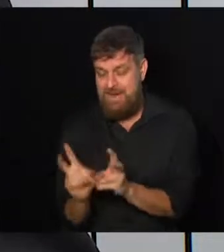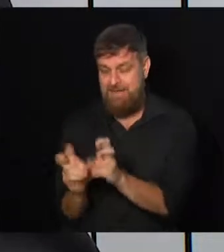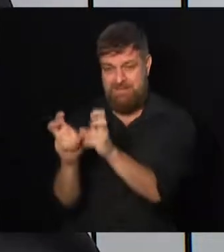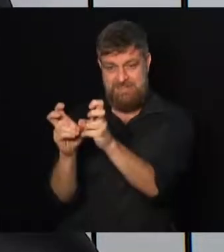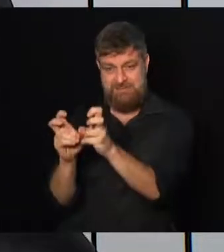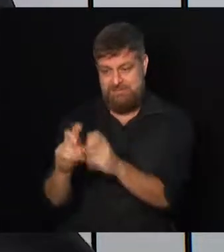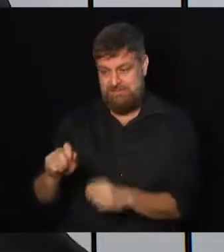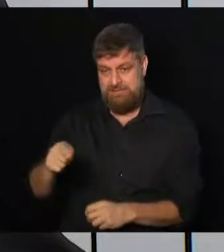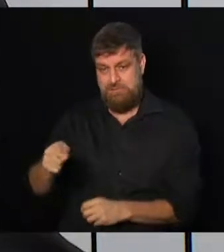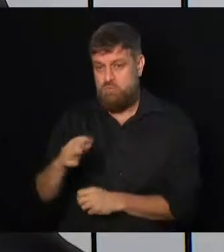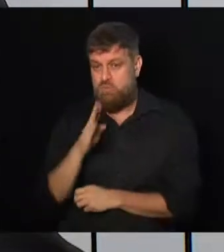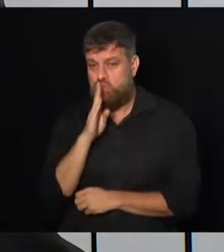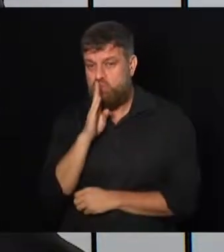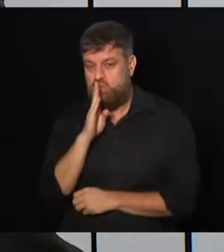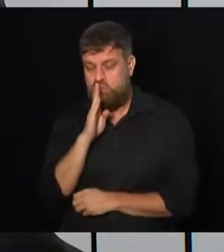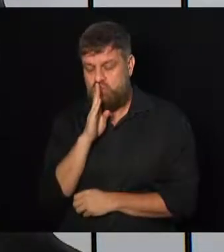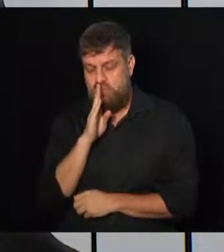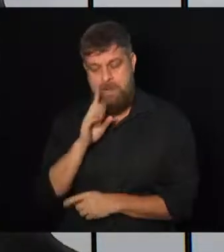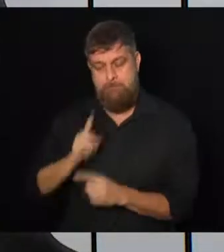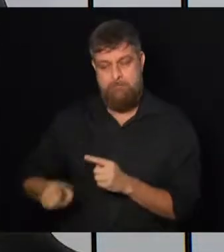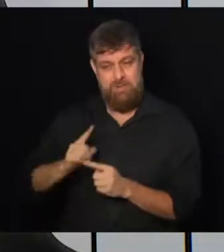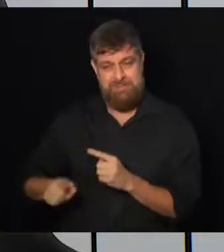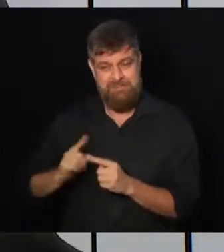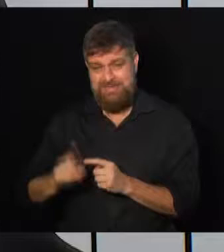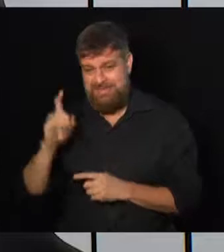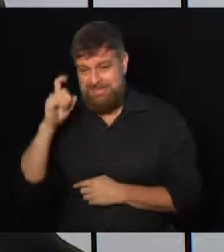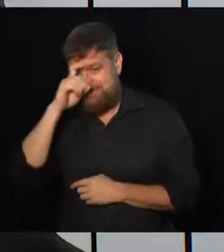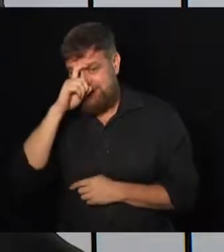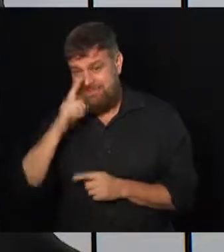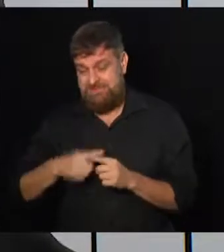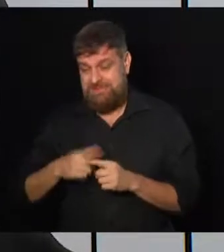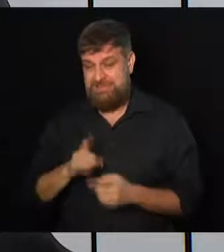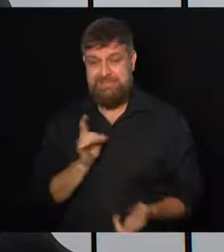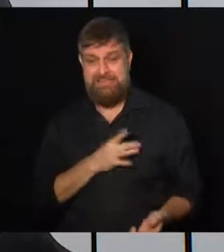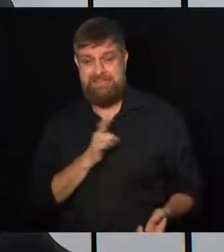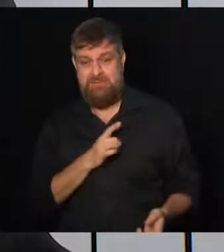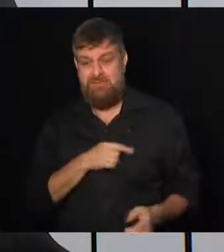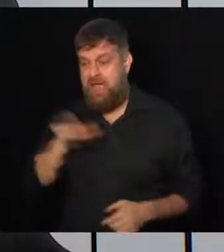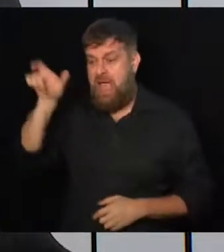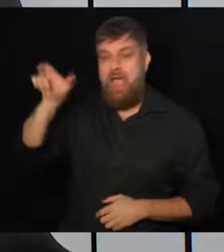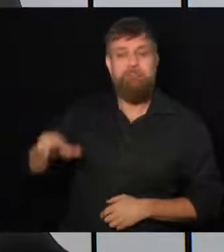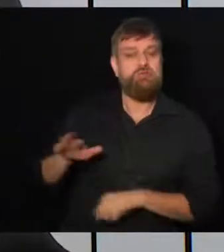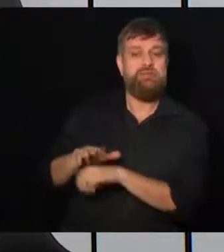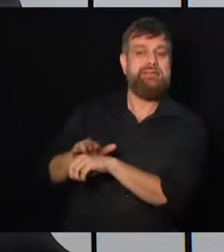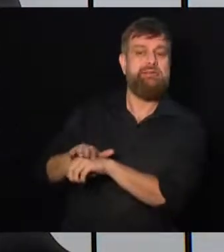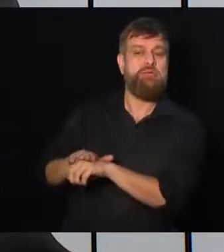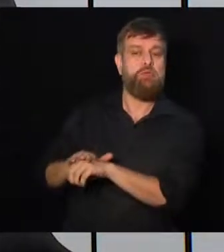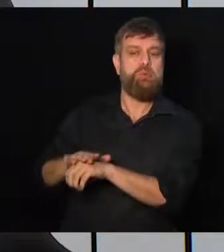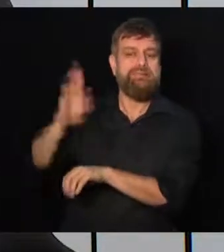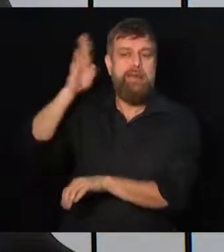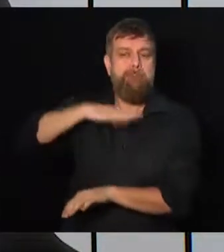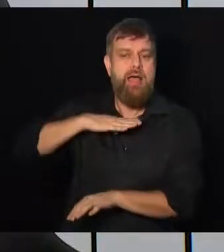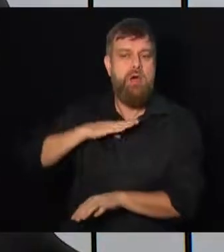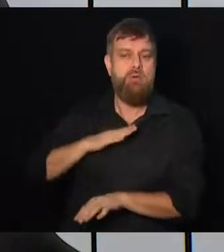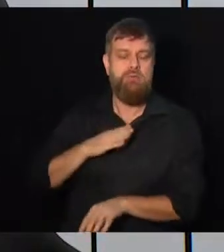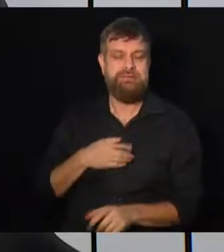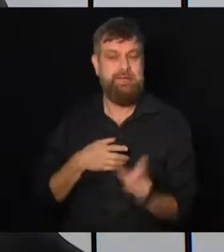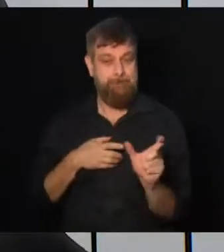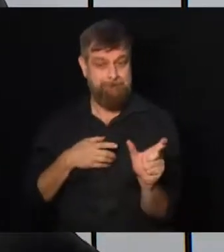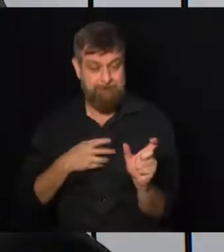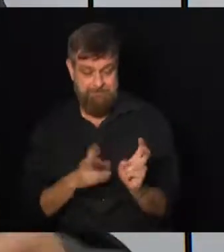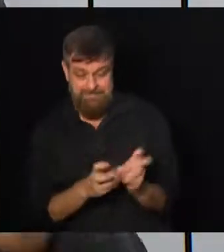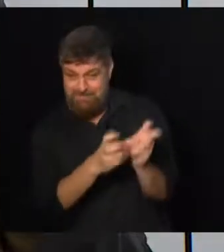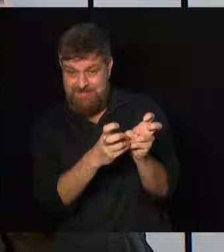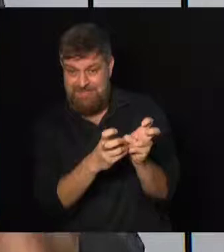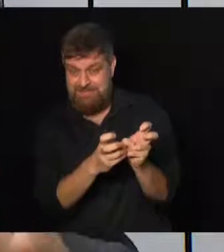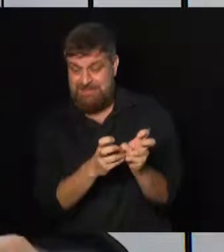falava. Não falava. Tinha dificuldade, o pessoal está com doença ruim. Era antigamente, né? Mas eu creio